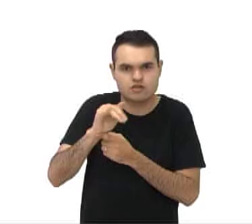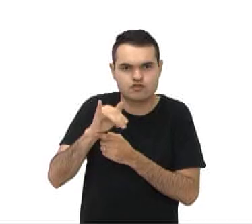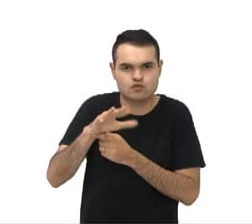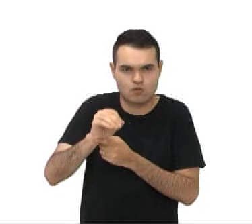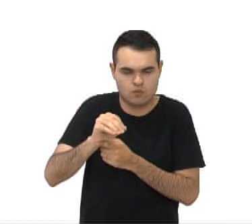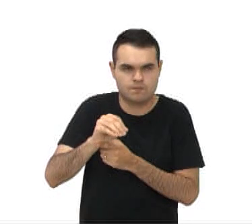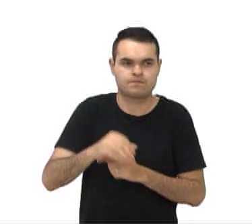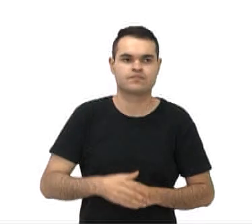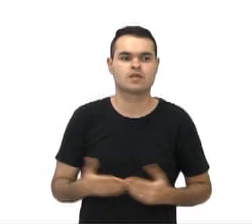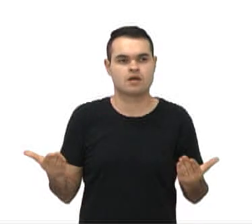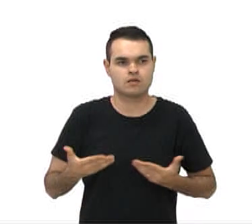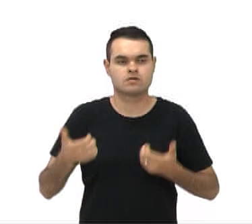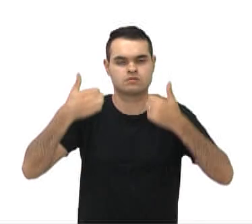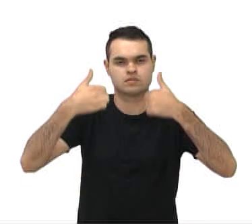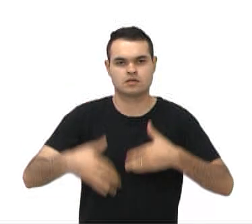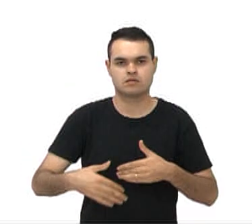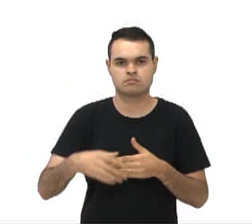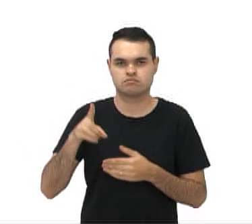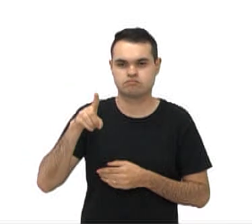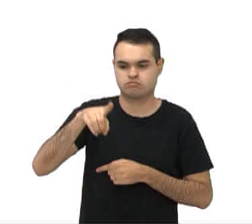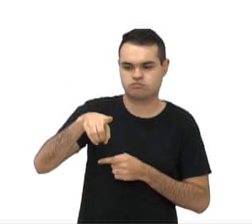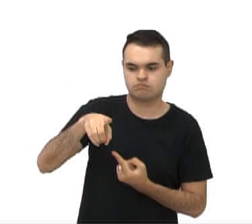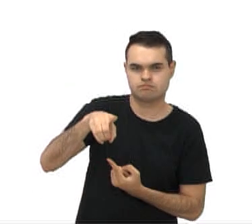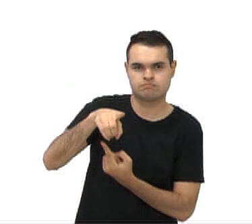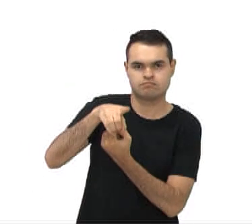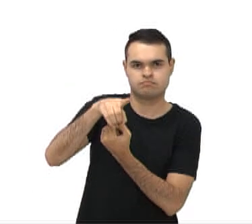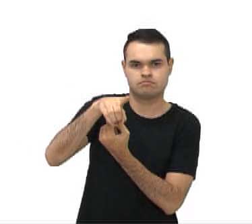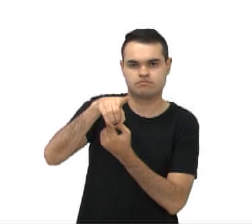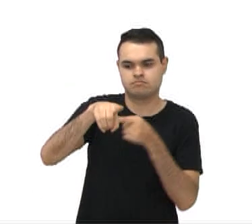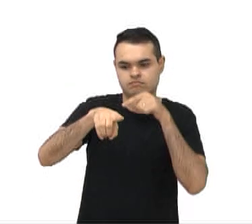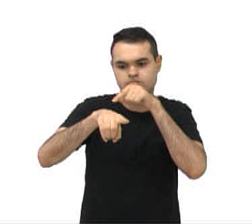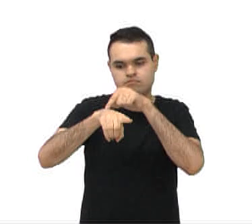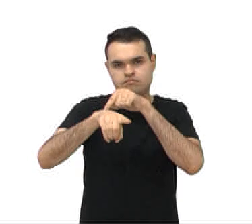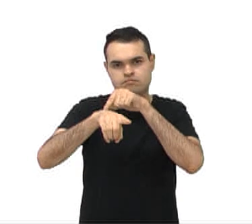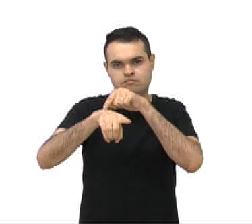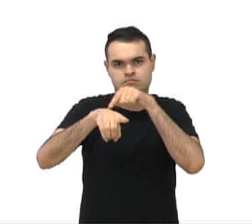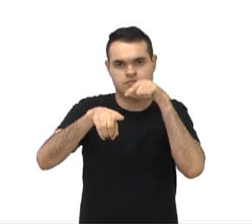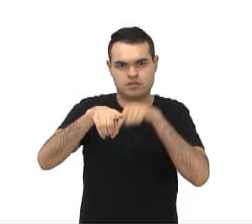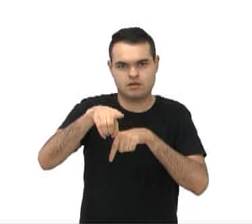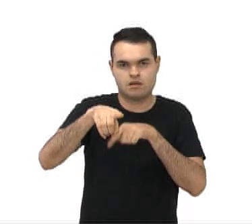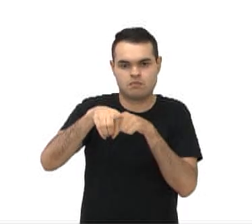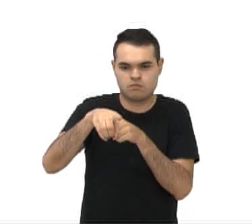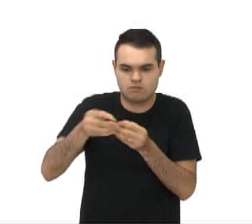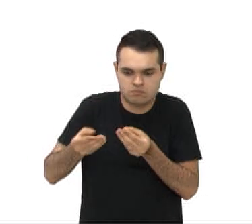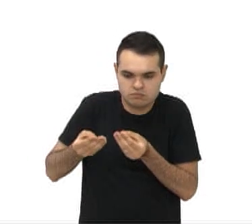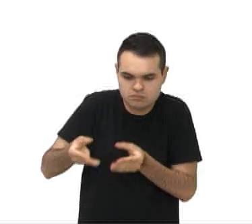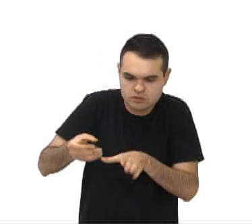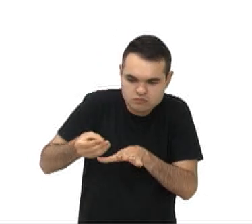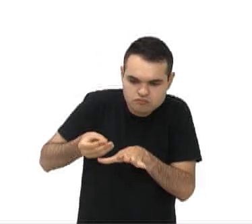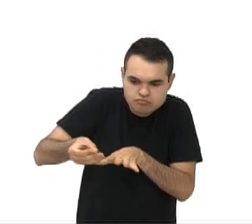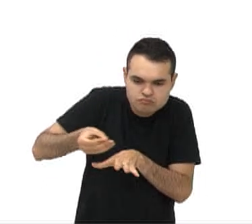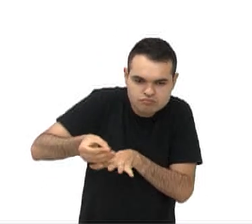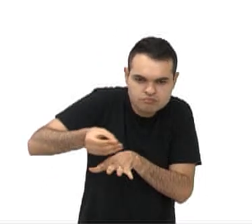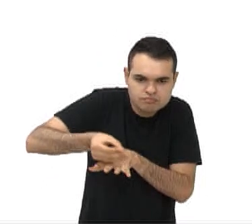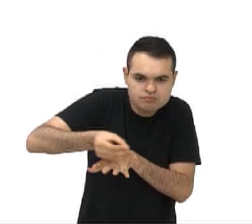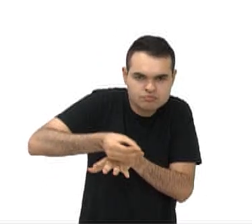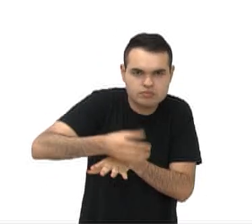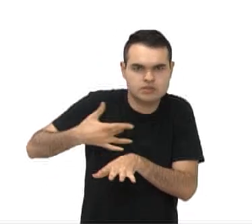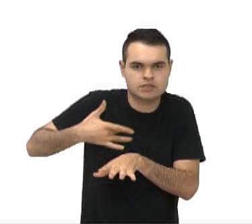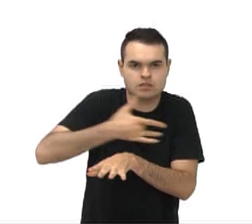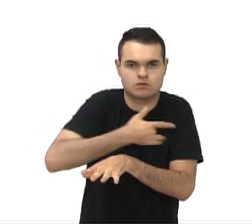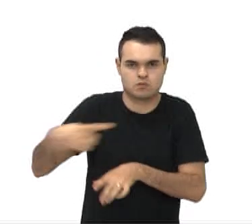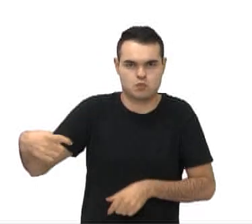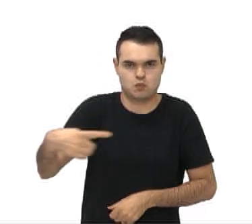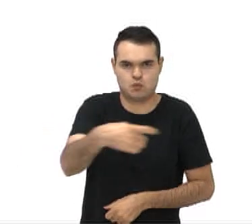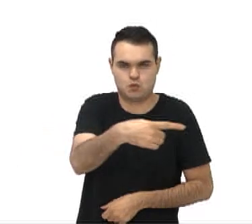Que é o que a gente vai falar agora, ó, próstata, que vai produzir o líquido de proteção e nutrição dos espermatozoides. Porém, a próstata